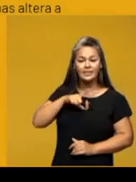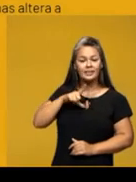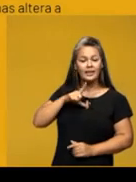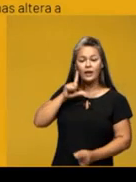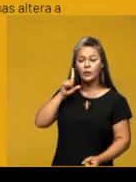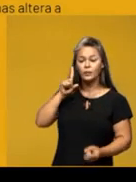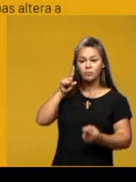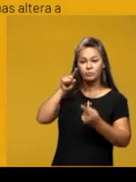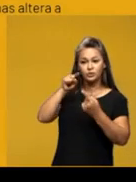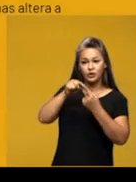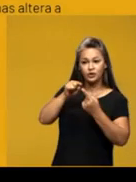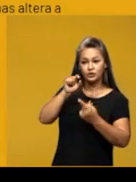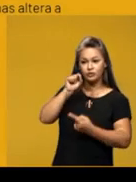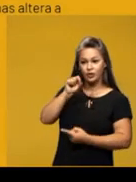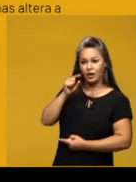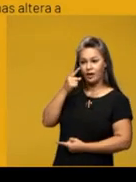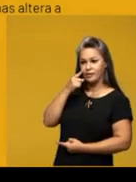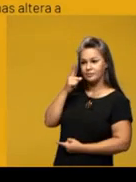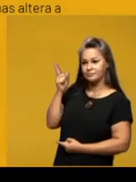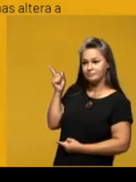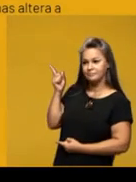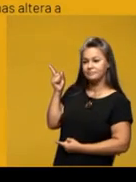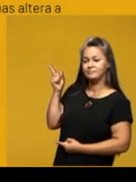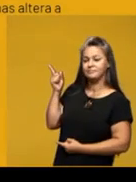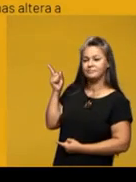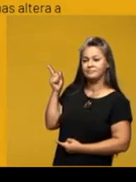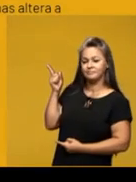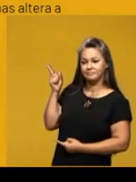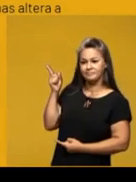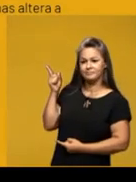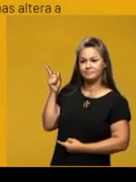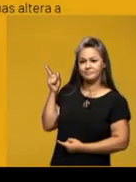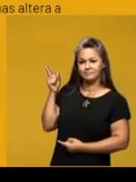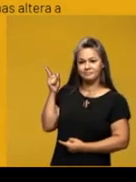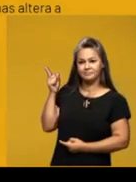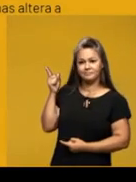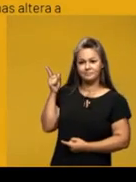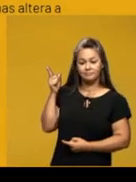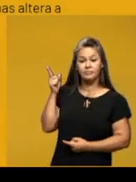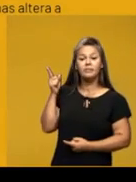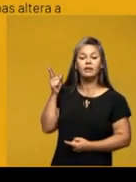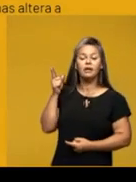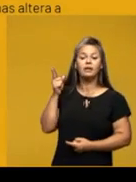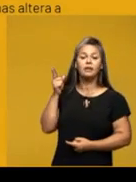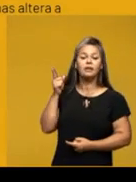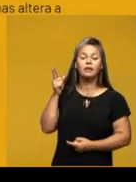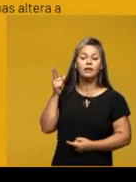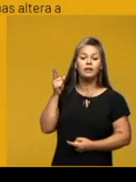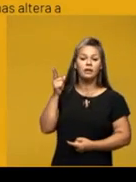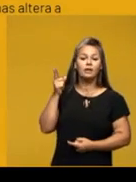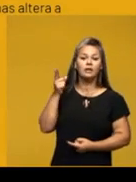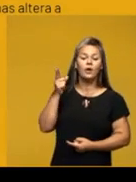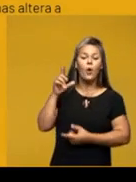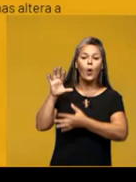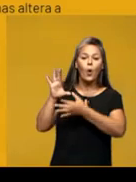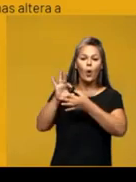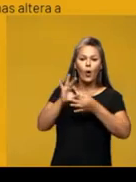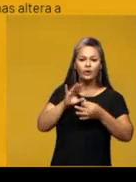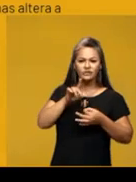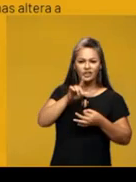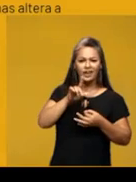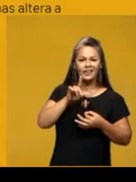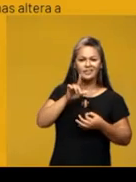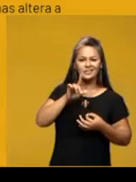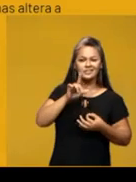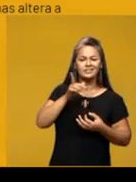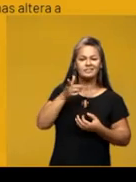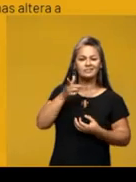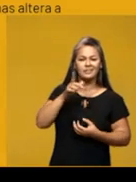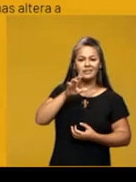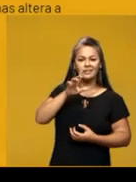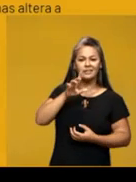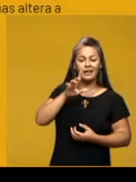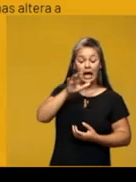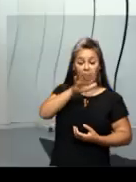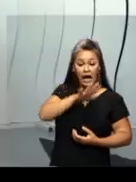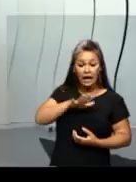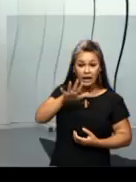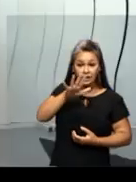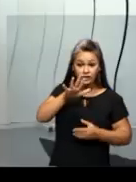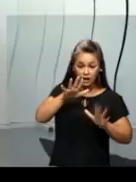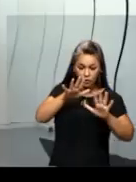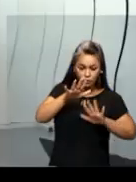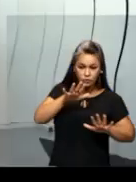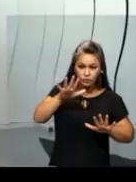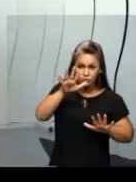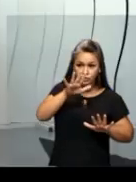tipo conforme, isto é, conserva o formato dos continentes, mas altera a dimensão de suas áreas. Então, aqui você tem todos